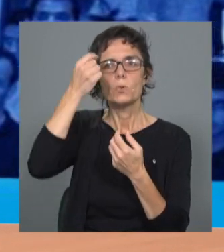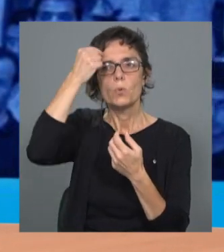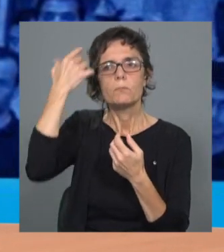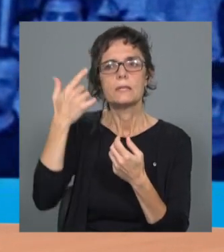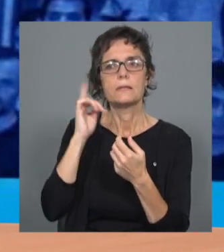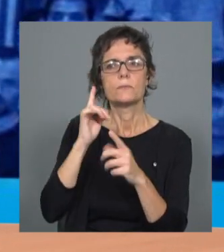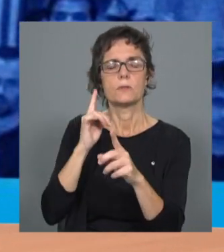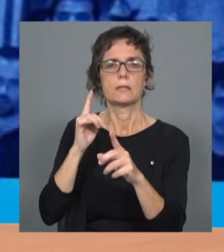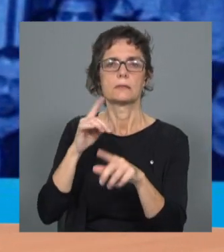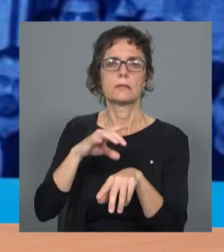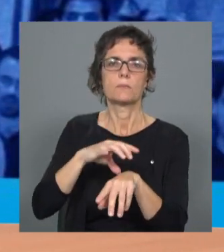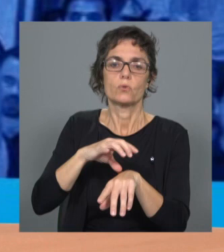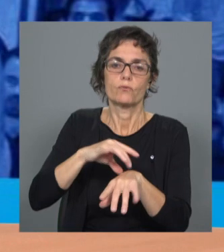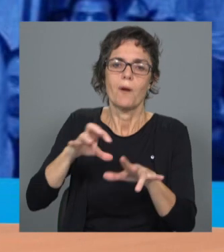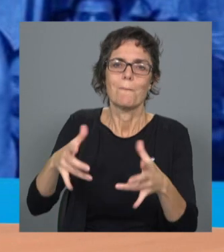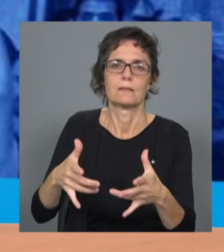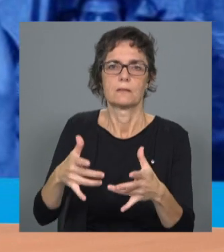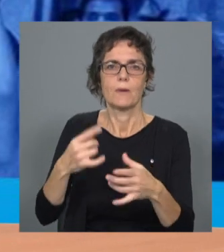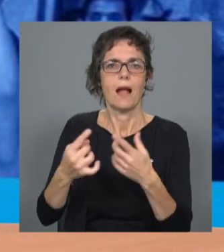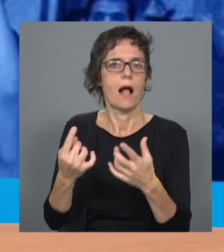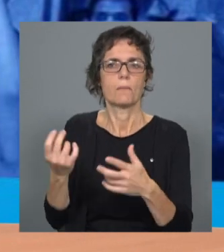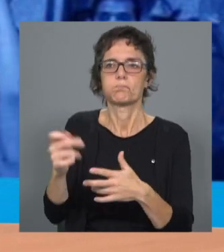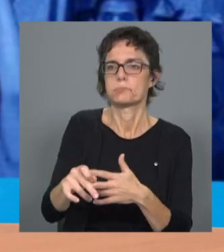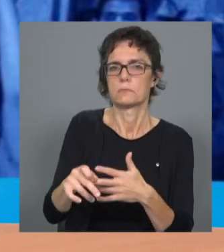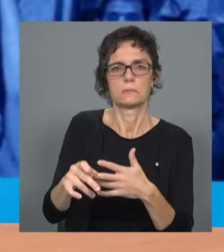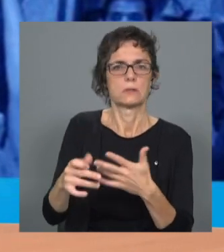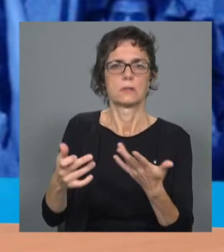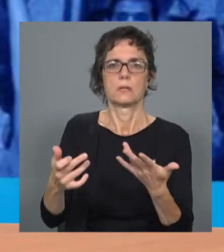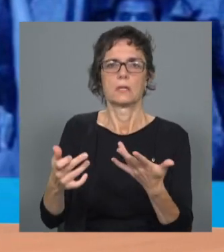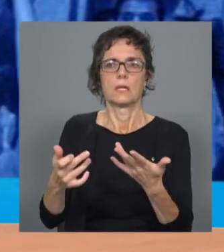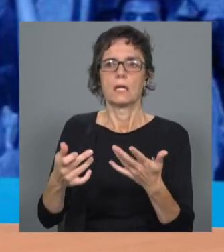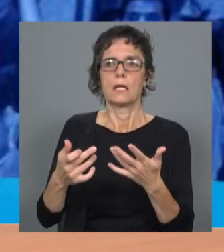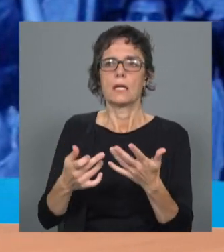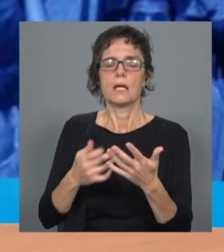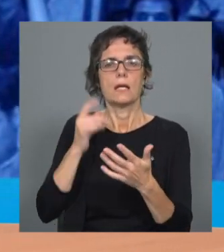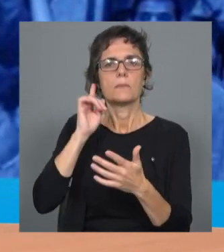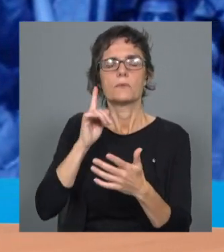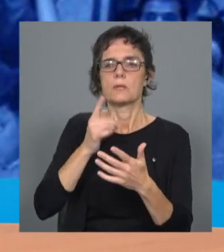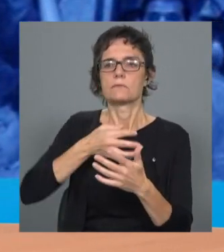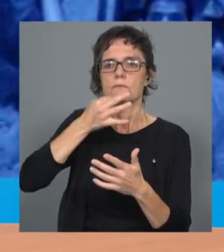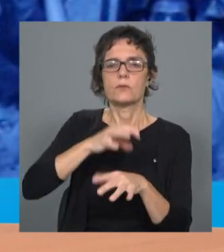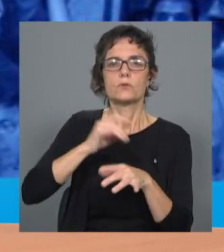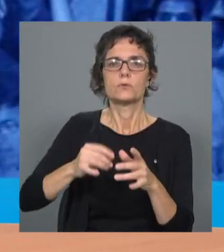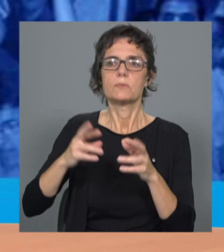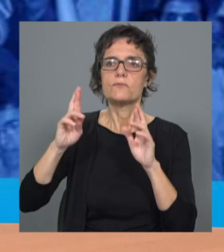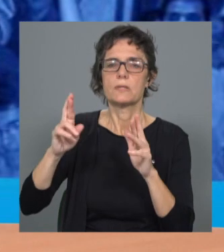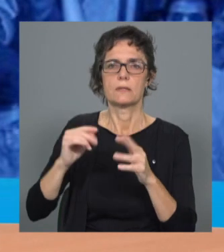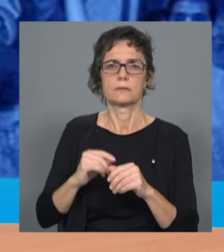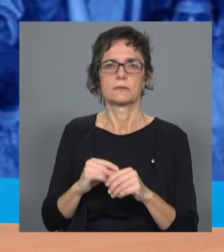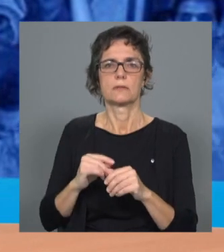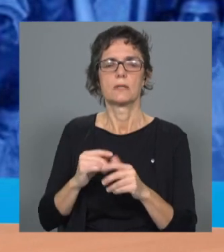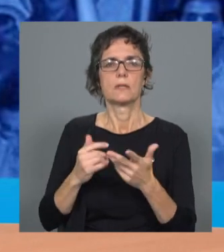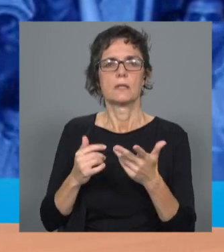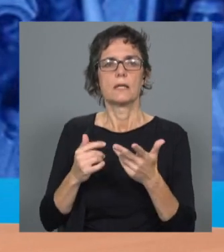falar da esperança que é necessária, é também falar da proximidade que é precisa ter com aqueles que